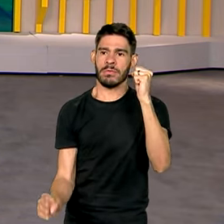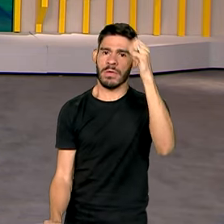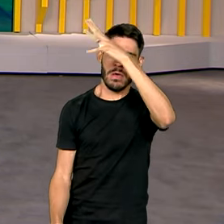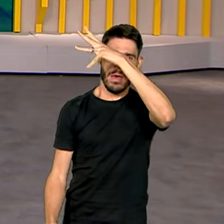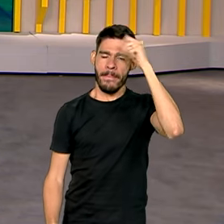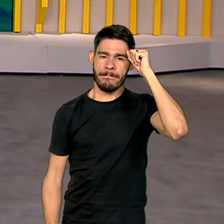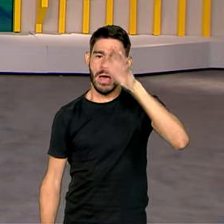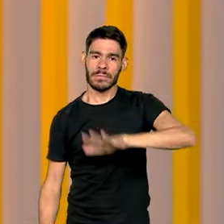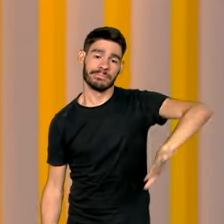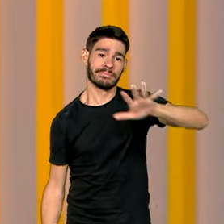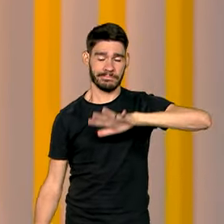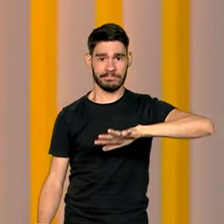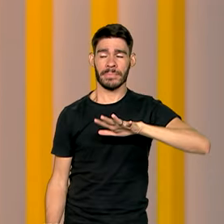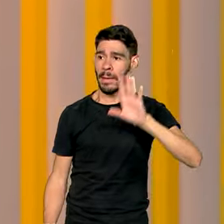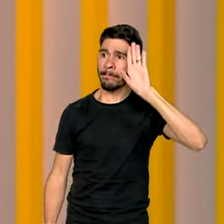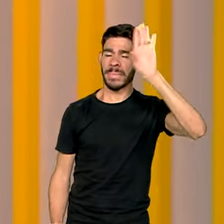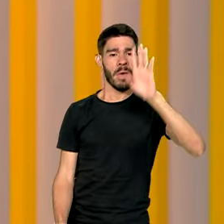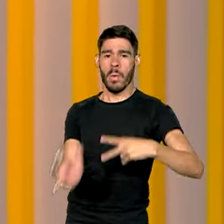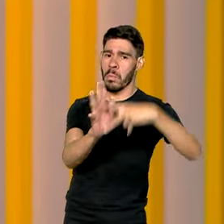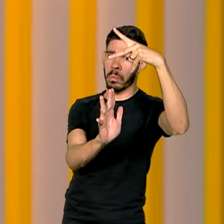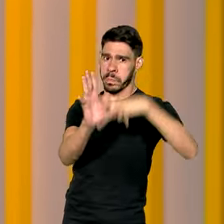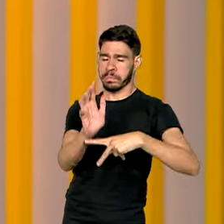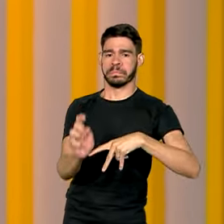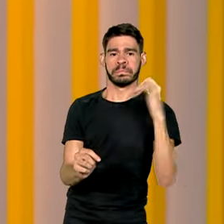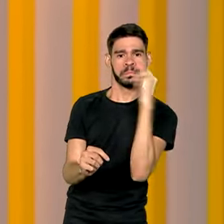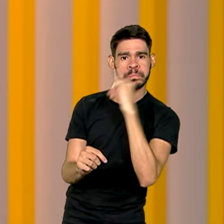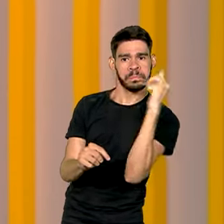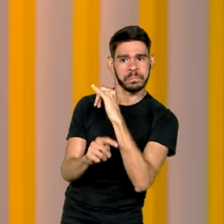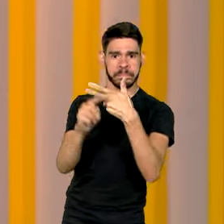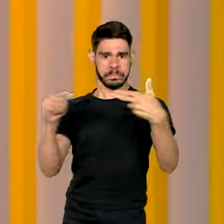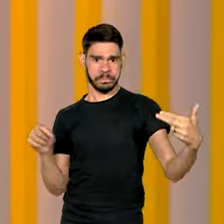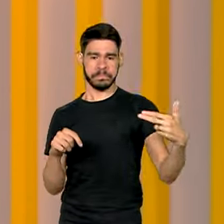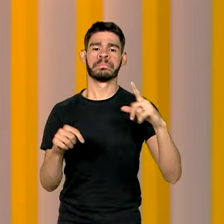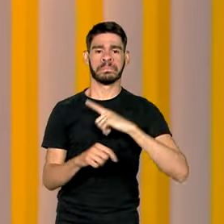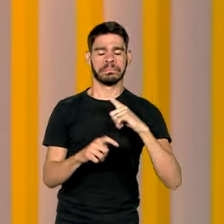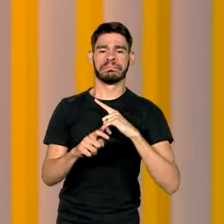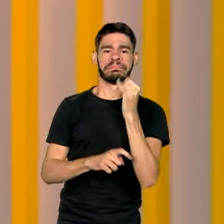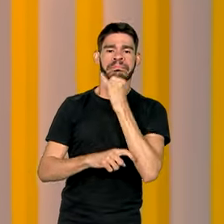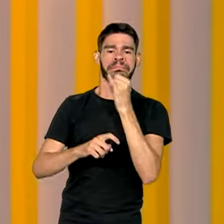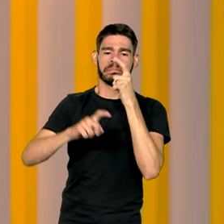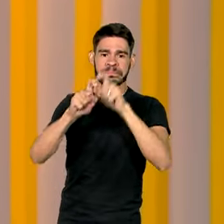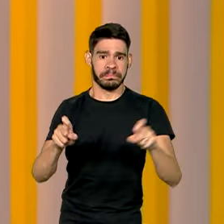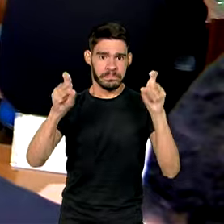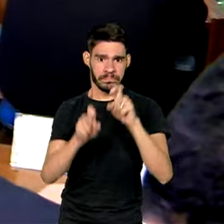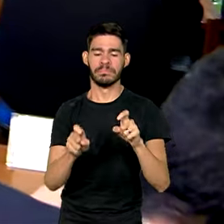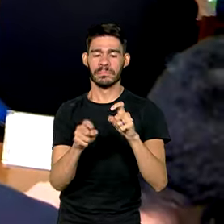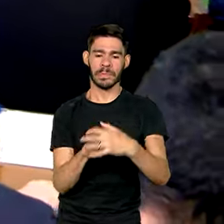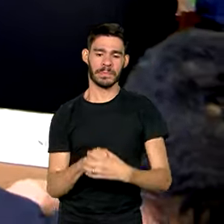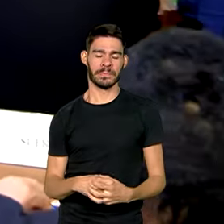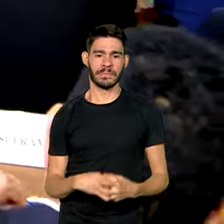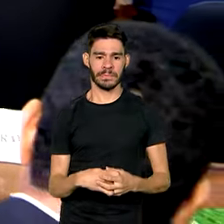de Manaus. A maior parte dos projetos é do setor eletroeletrônico, incluindo bens de informática.